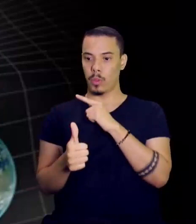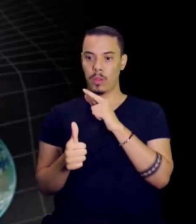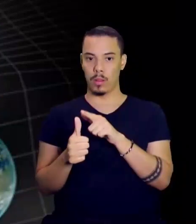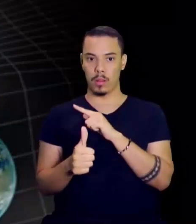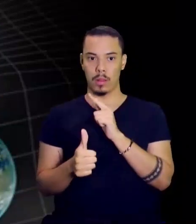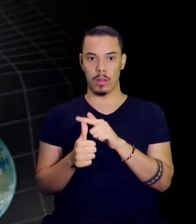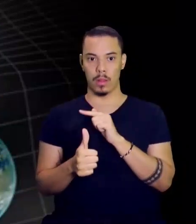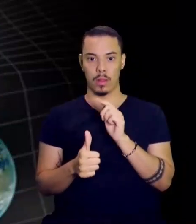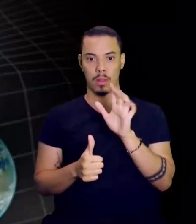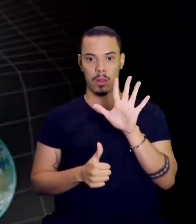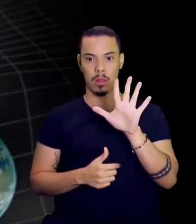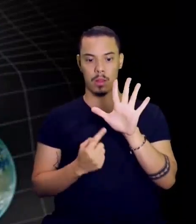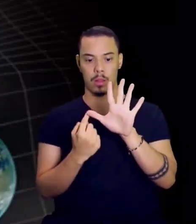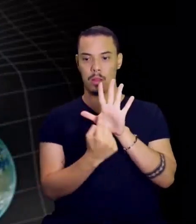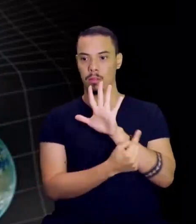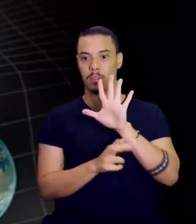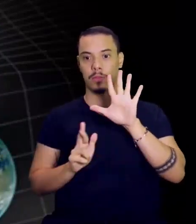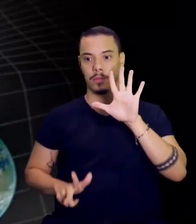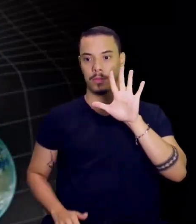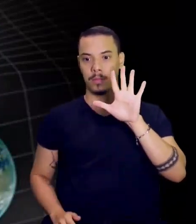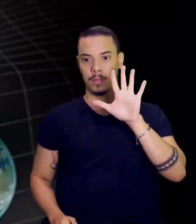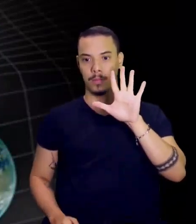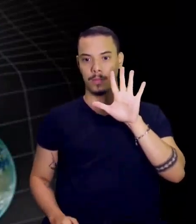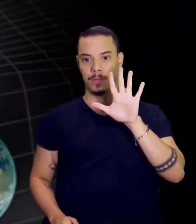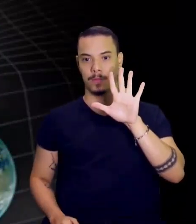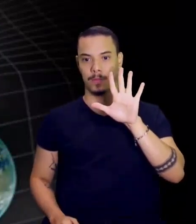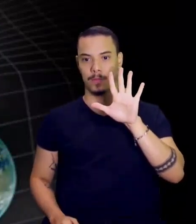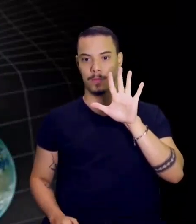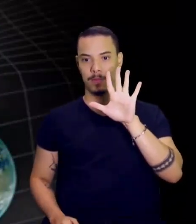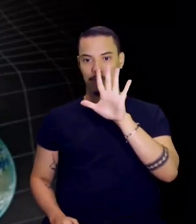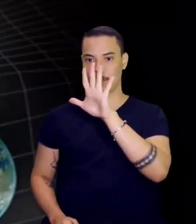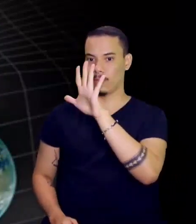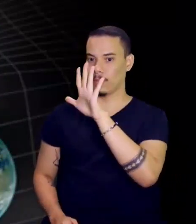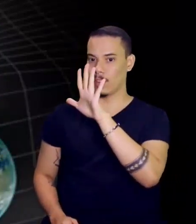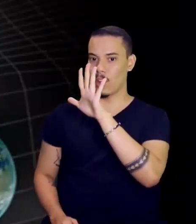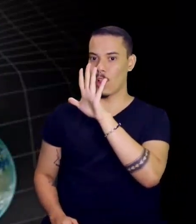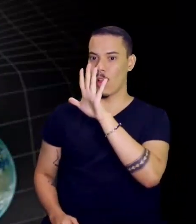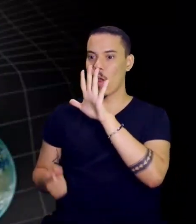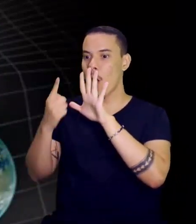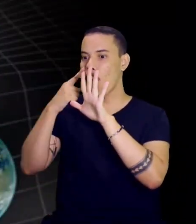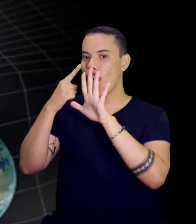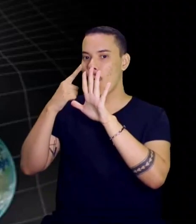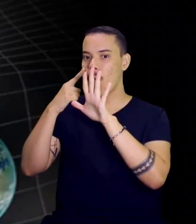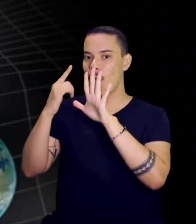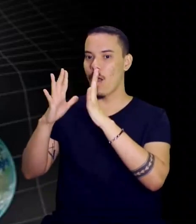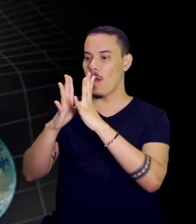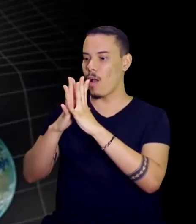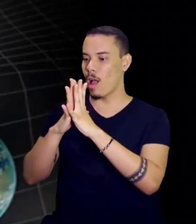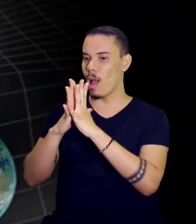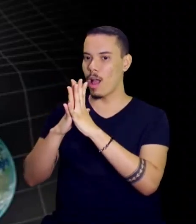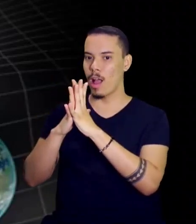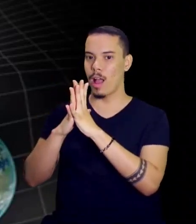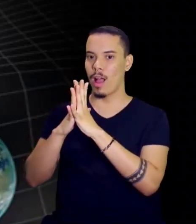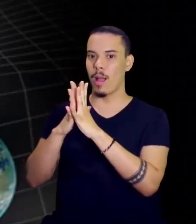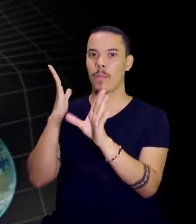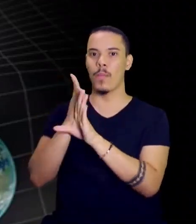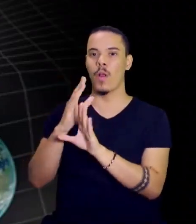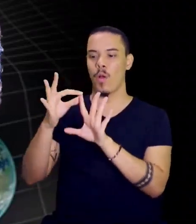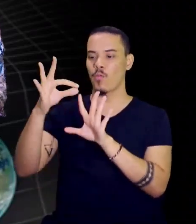O meu palmo é diferente do seu. Não é Deise? Vai ver. Olha, bora ver aqui, ó. Ó, Deise, é igual, ó. Por causa da unha,